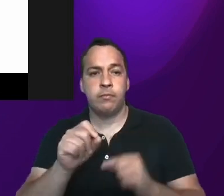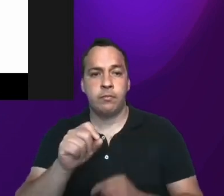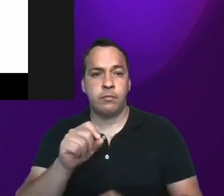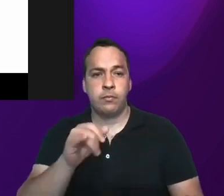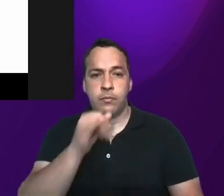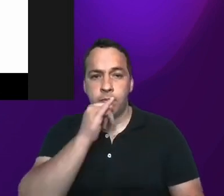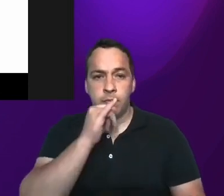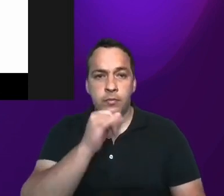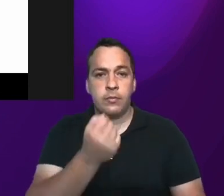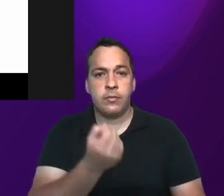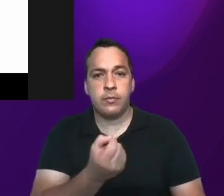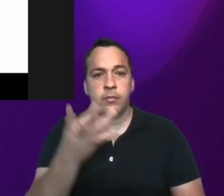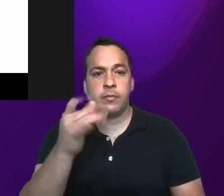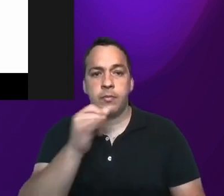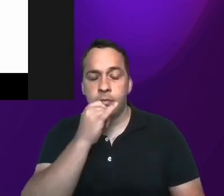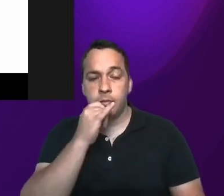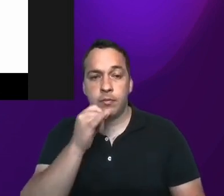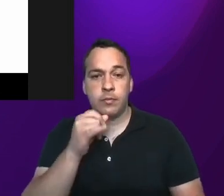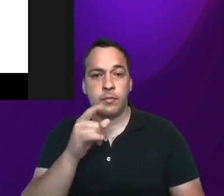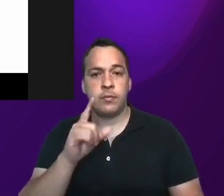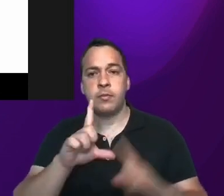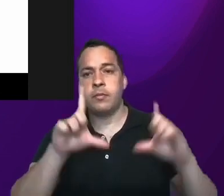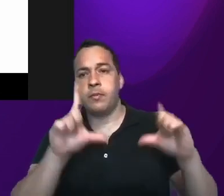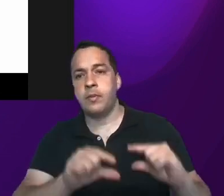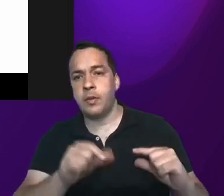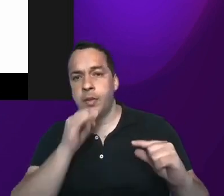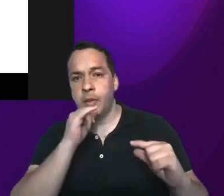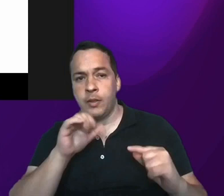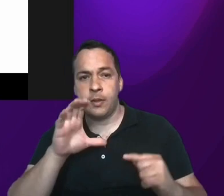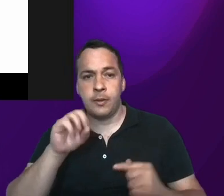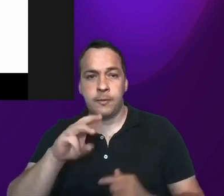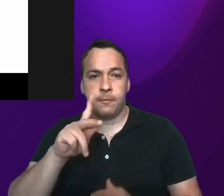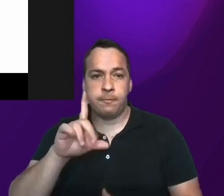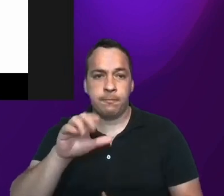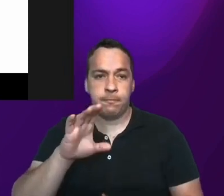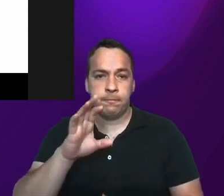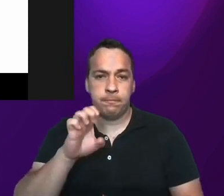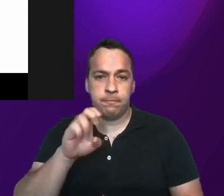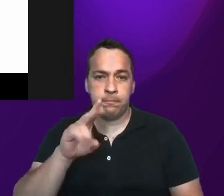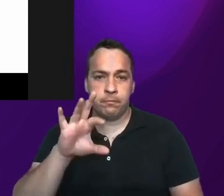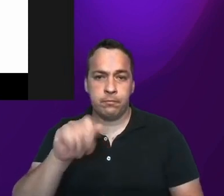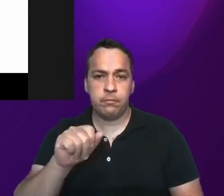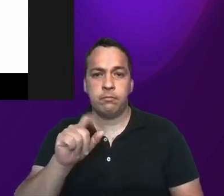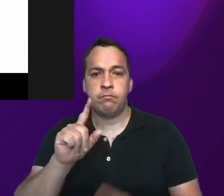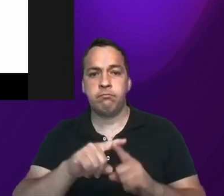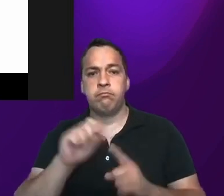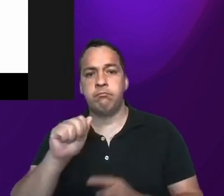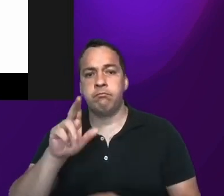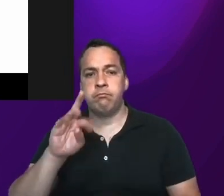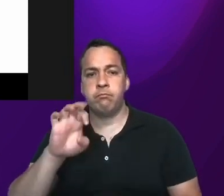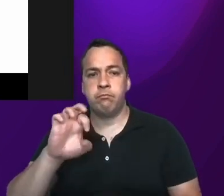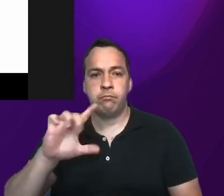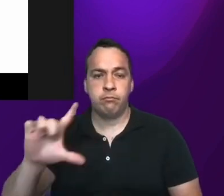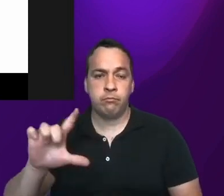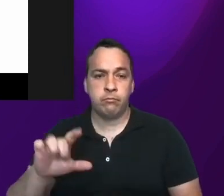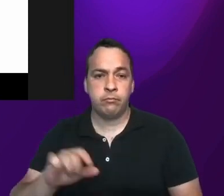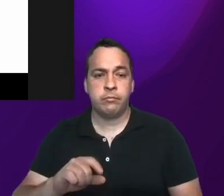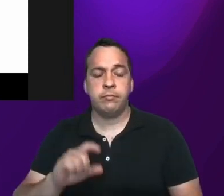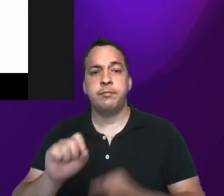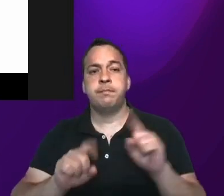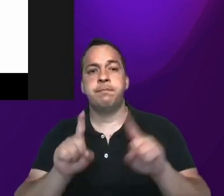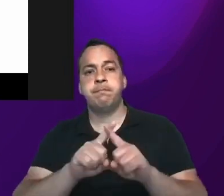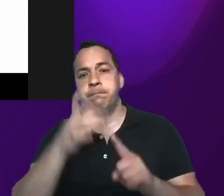ventricular e uma redução da complacência arterial, que são fatores muito prevalentes na população em diálise, os